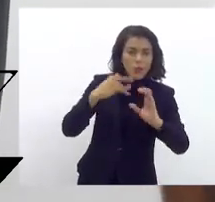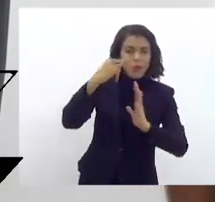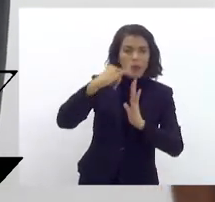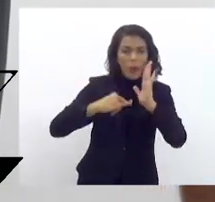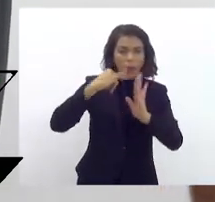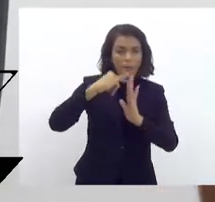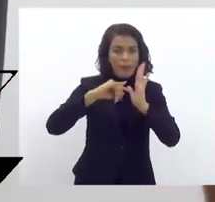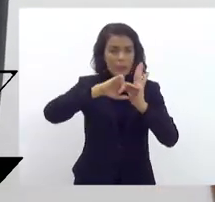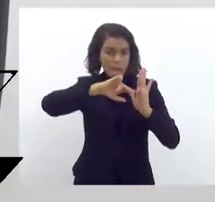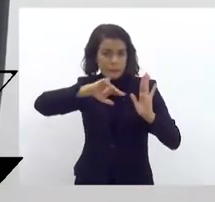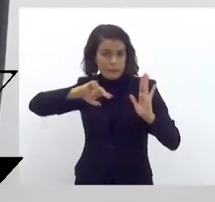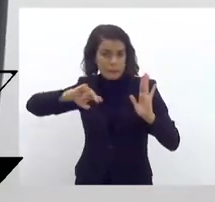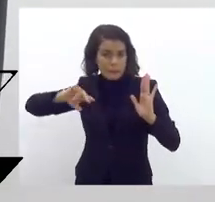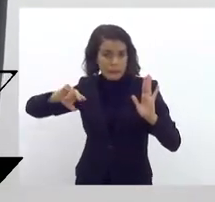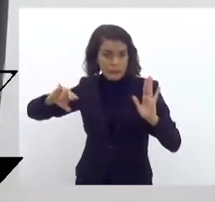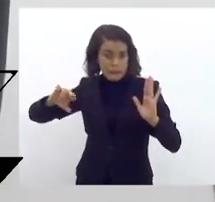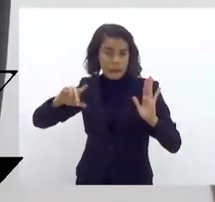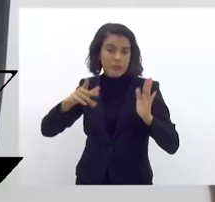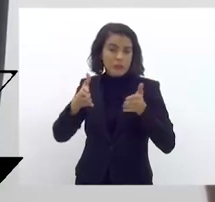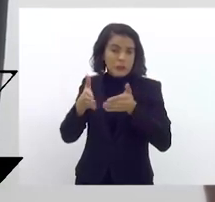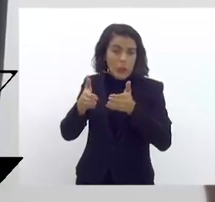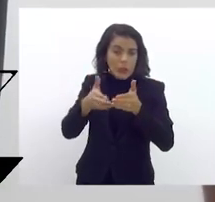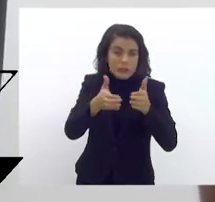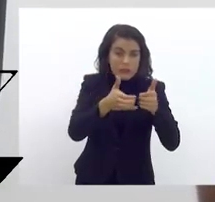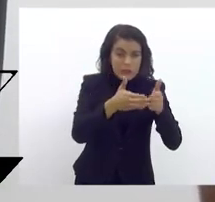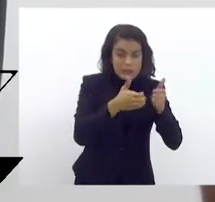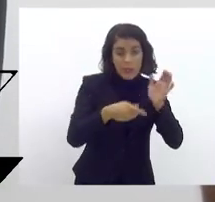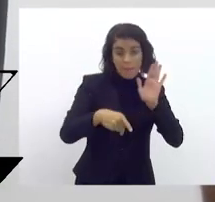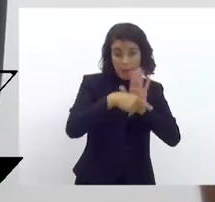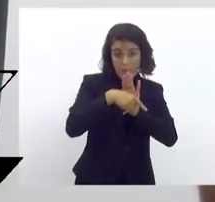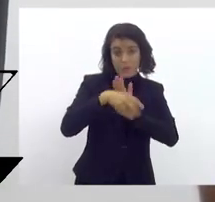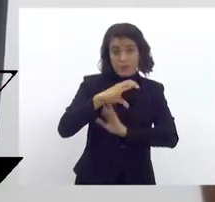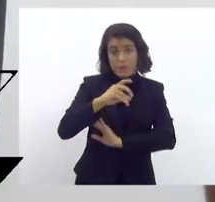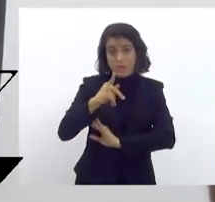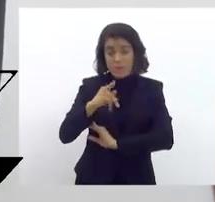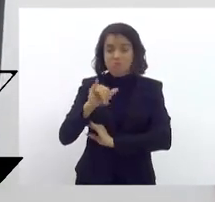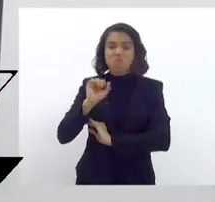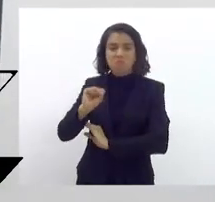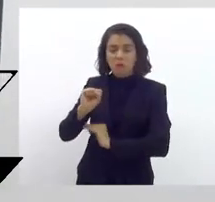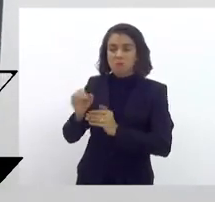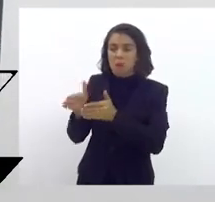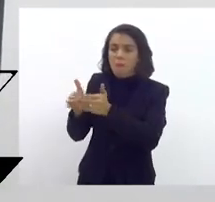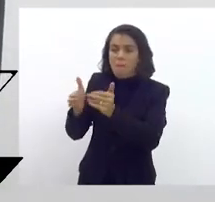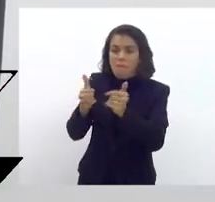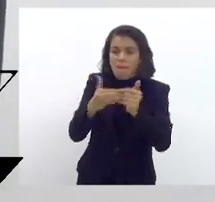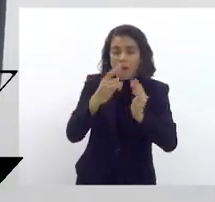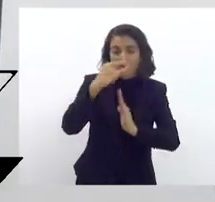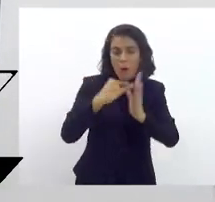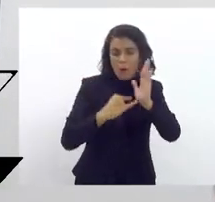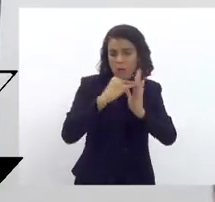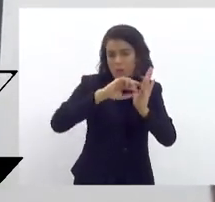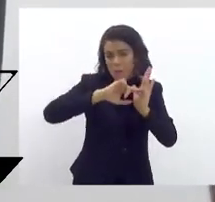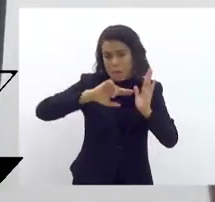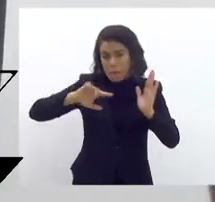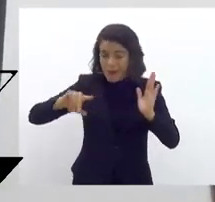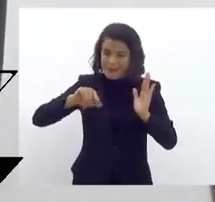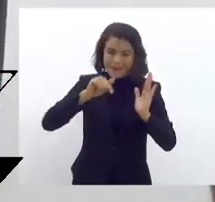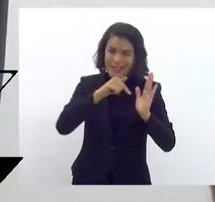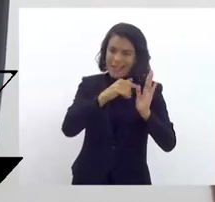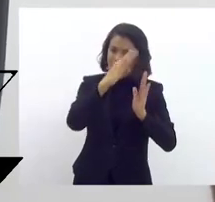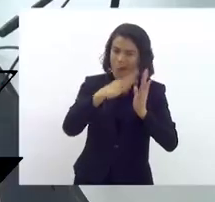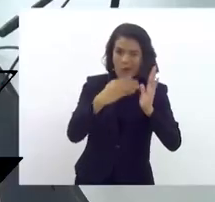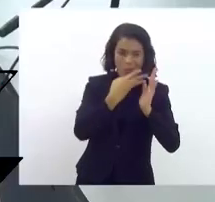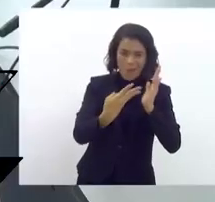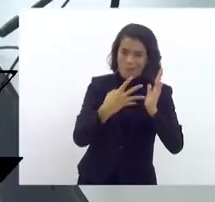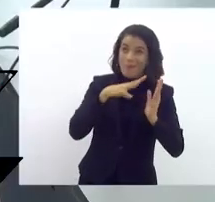que serão solicitados pela própria CPI então isso aqui é um cronograma do Mundo Ideal não